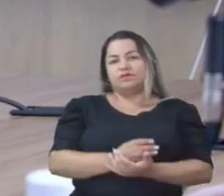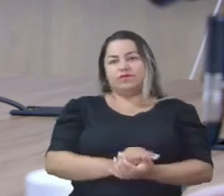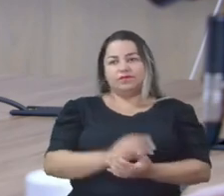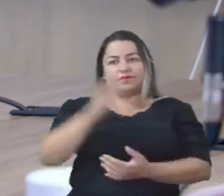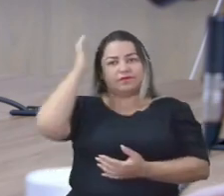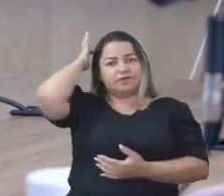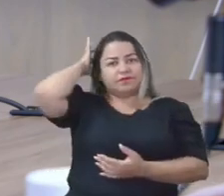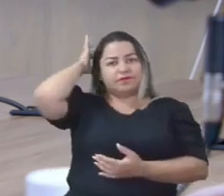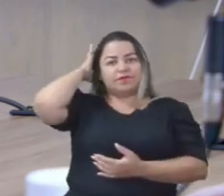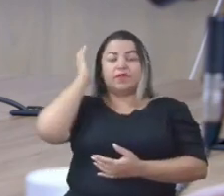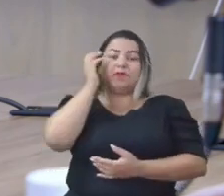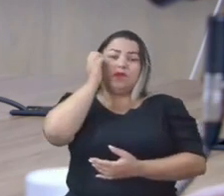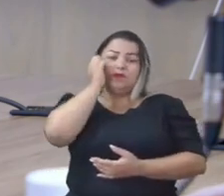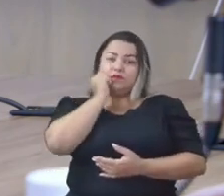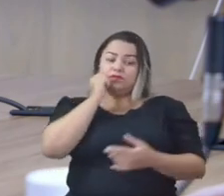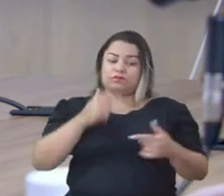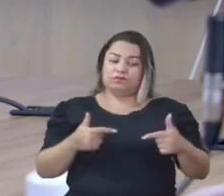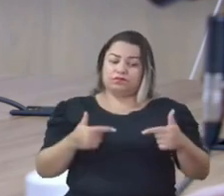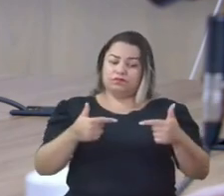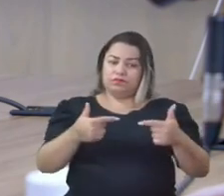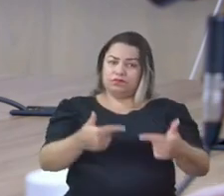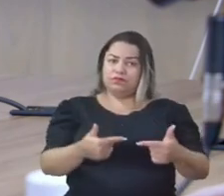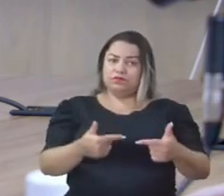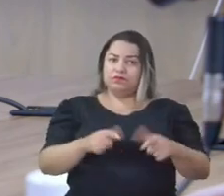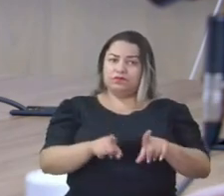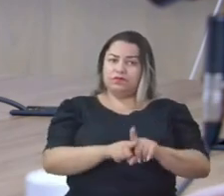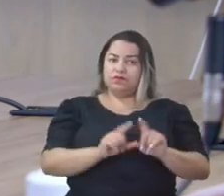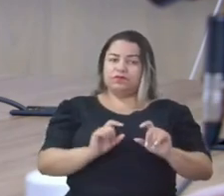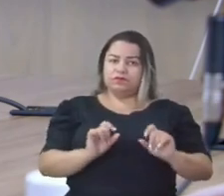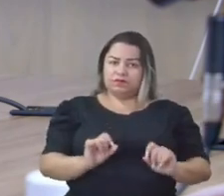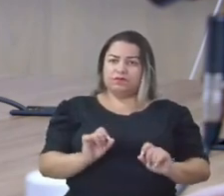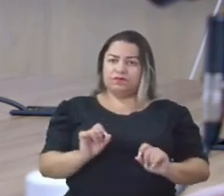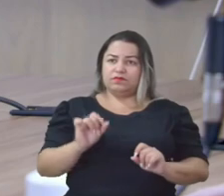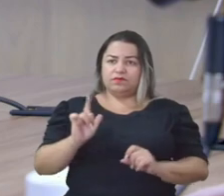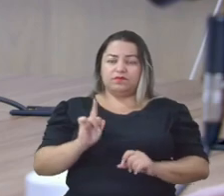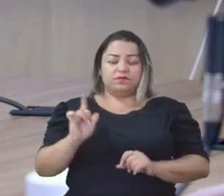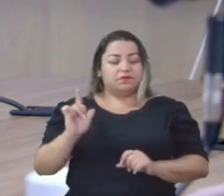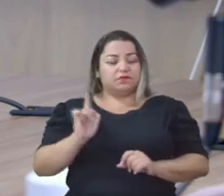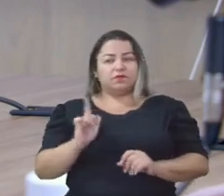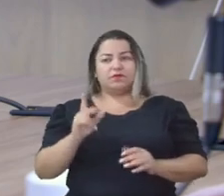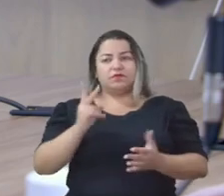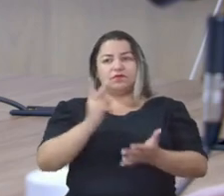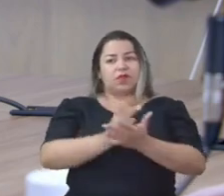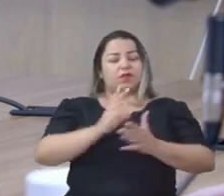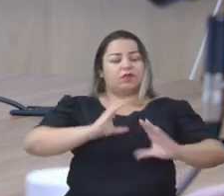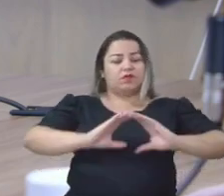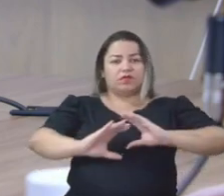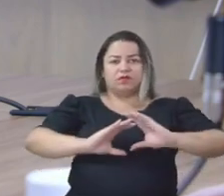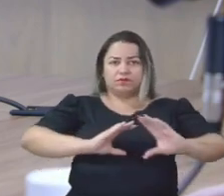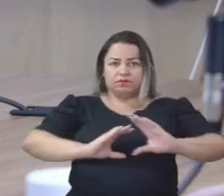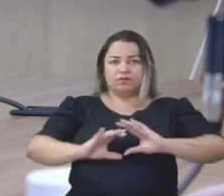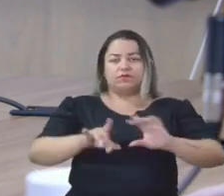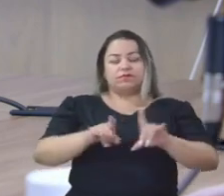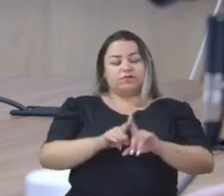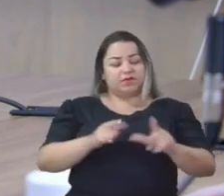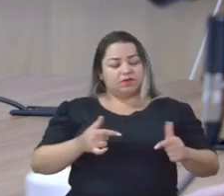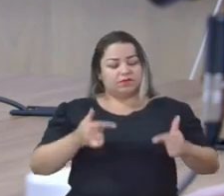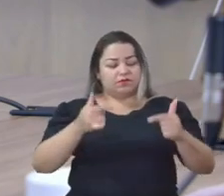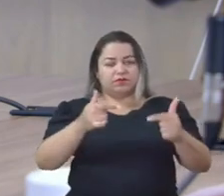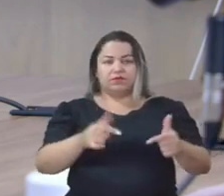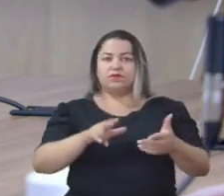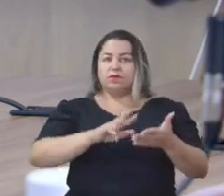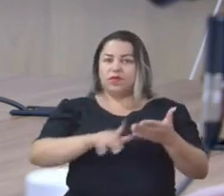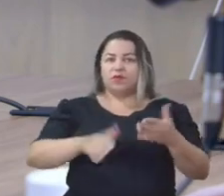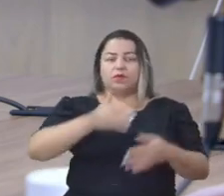acaba que a gente adota essas lutas também posteriormente. Então, a luta ao mesmo tempo que a gente faz comunicacionalmente a luta